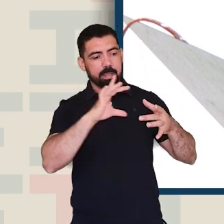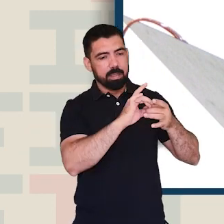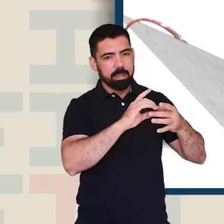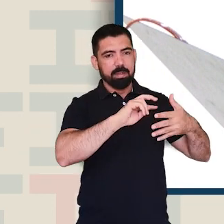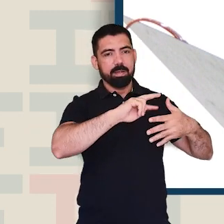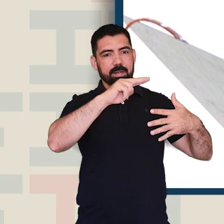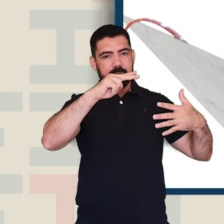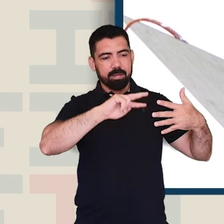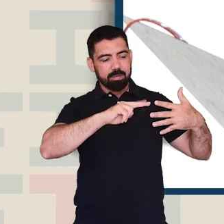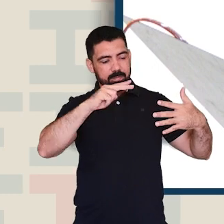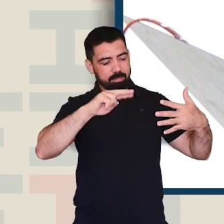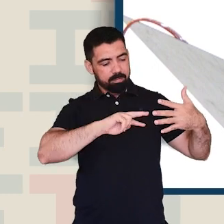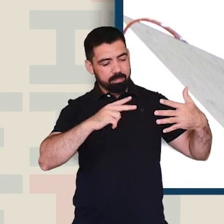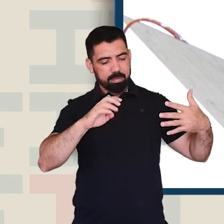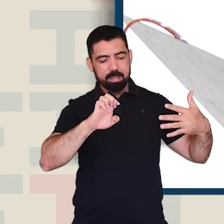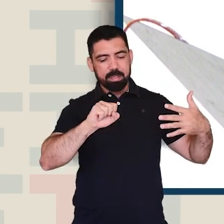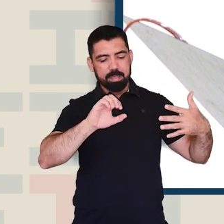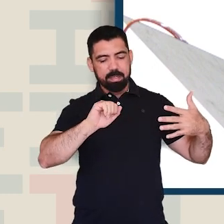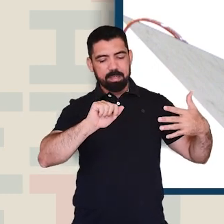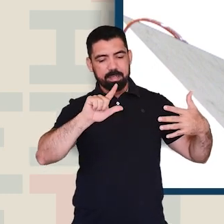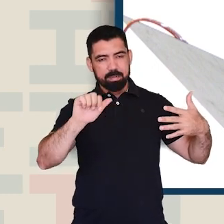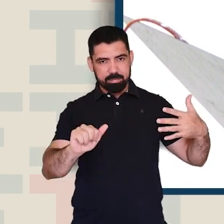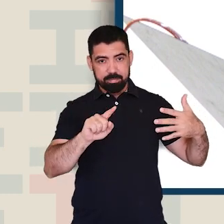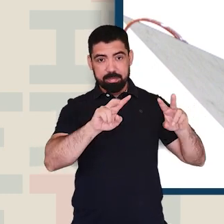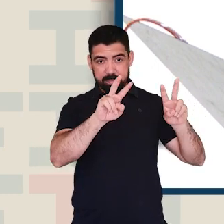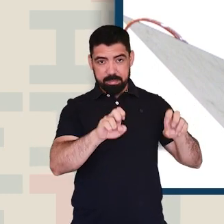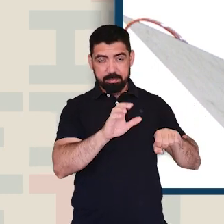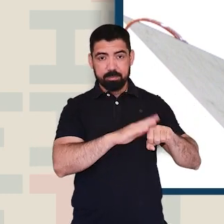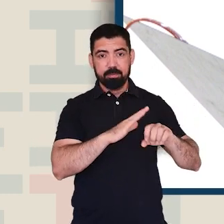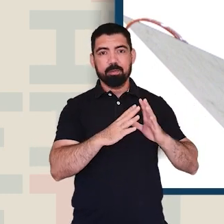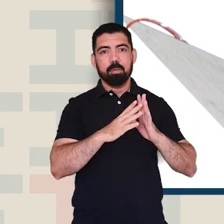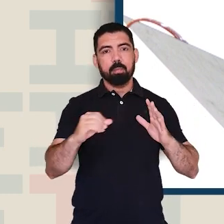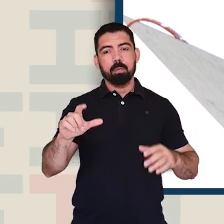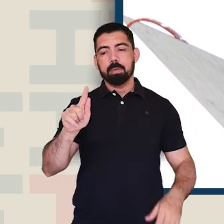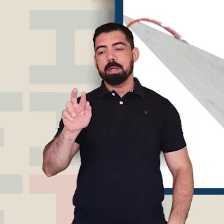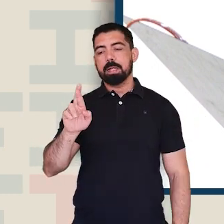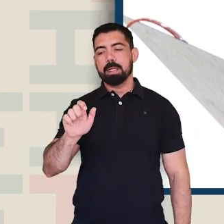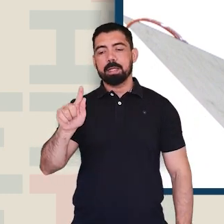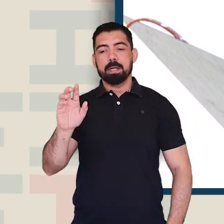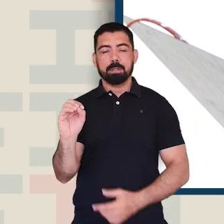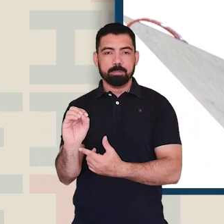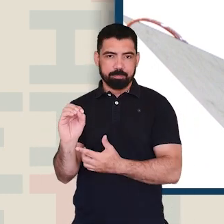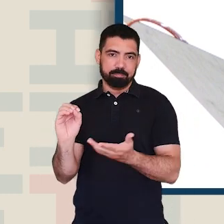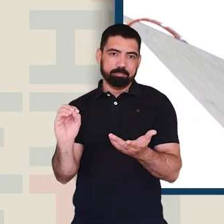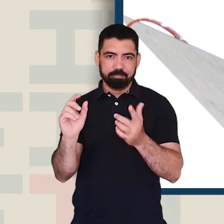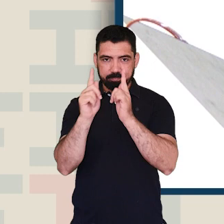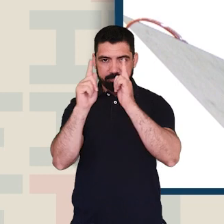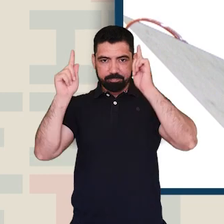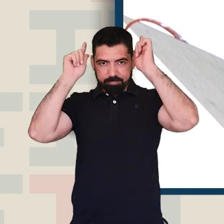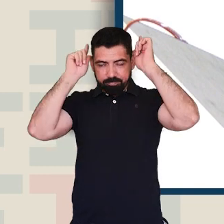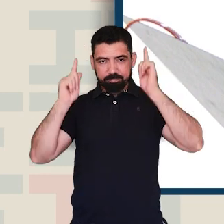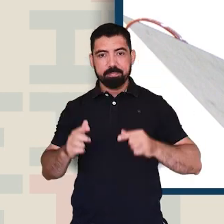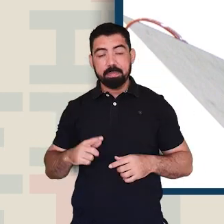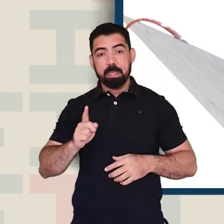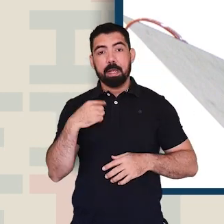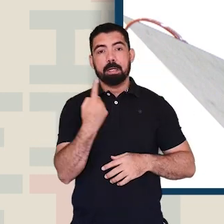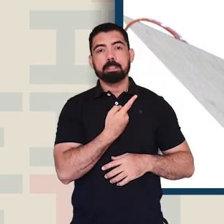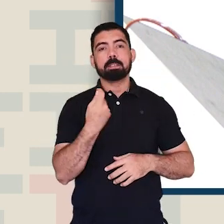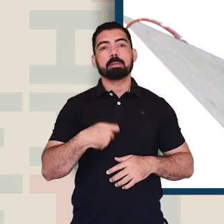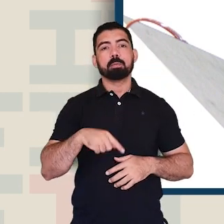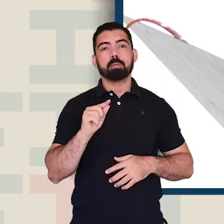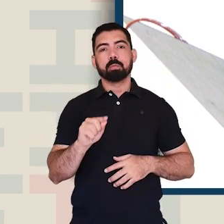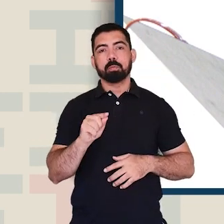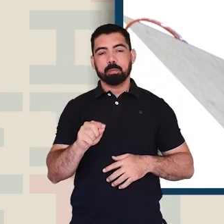cada escala. Ok? Então, nesse assunto aí de modos gregos, eu acho que a gente